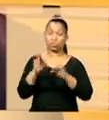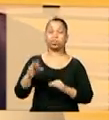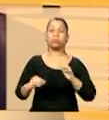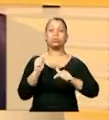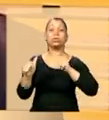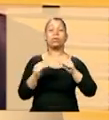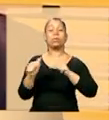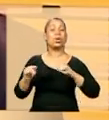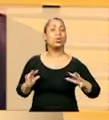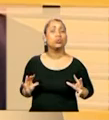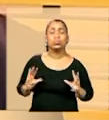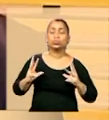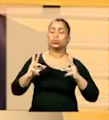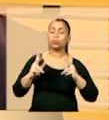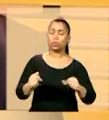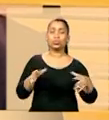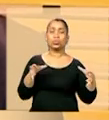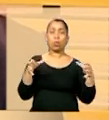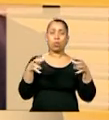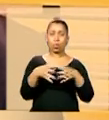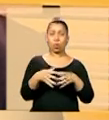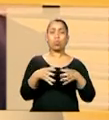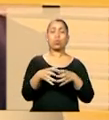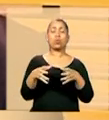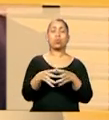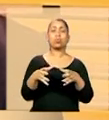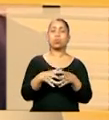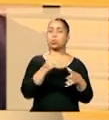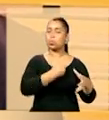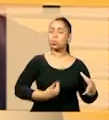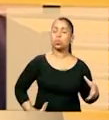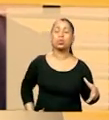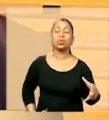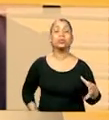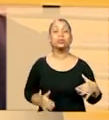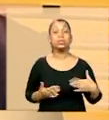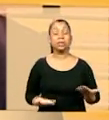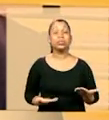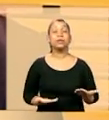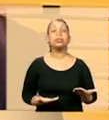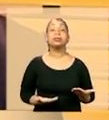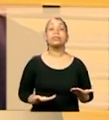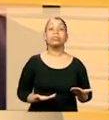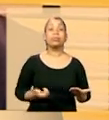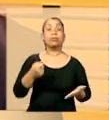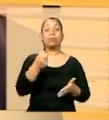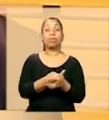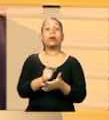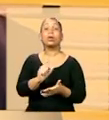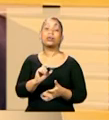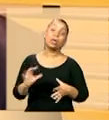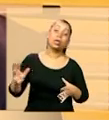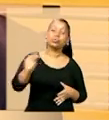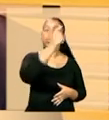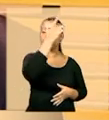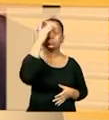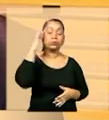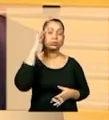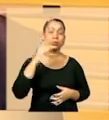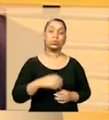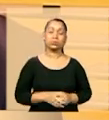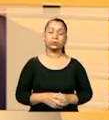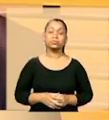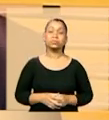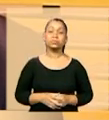Trabalho, se envolve todo um sistema, principalmente dos órgãos públicos, que acaba arcando a própria população através